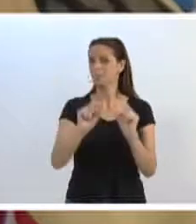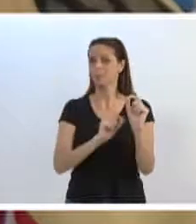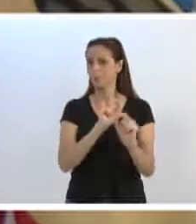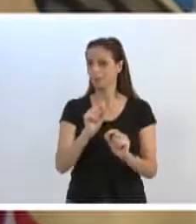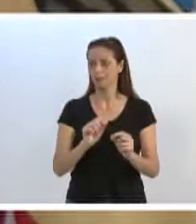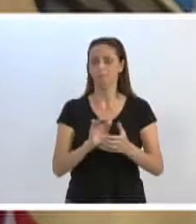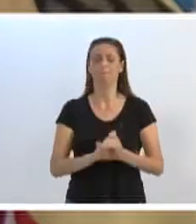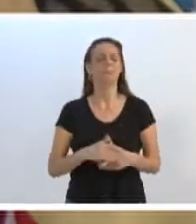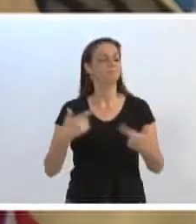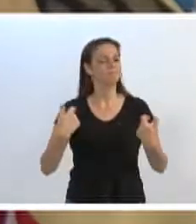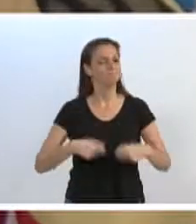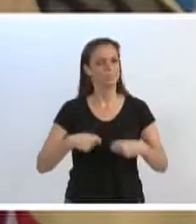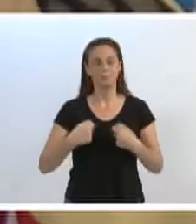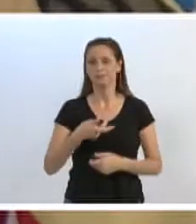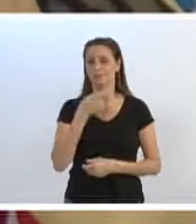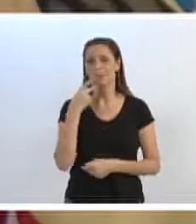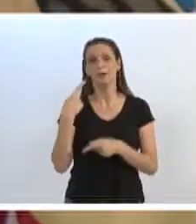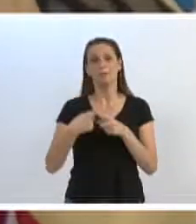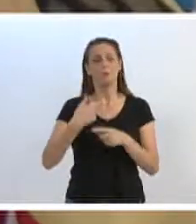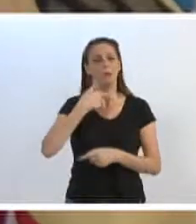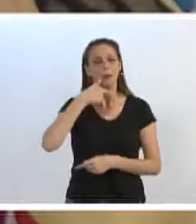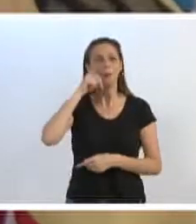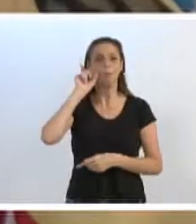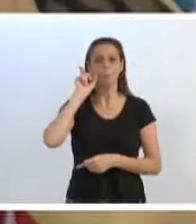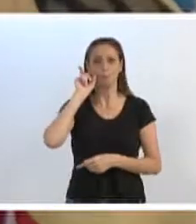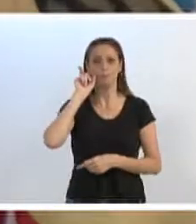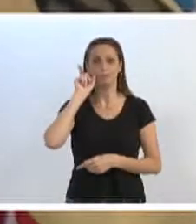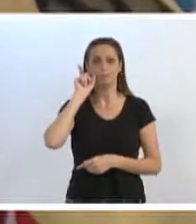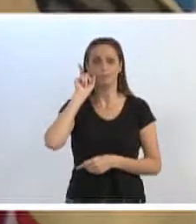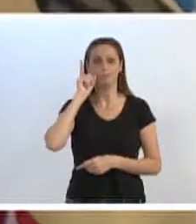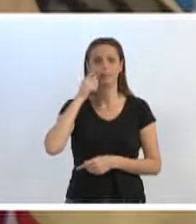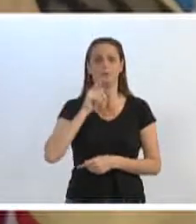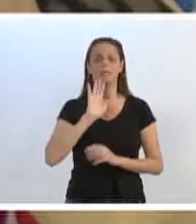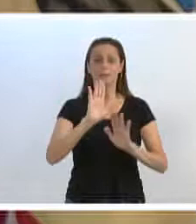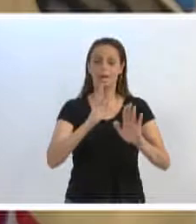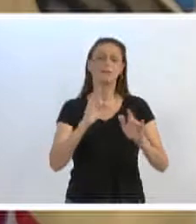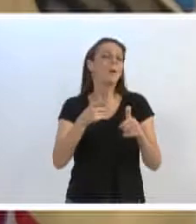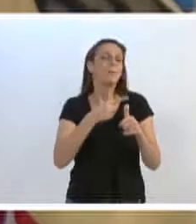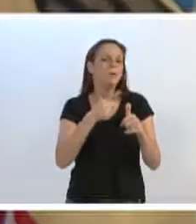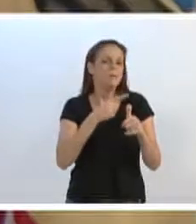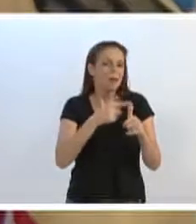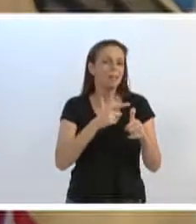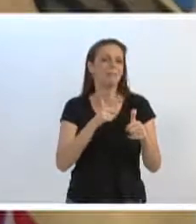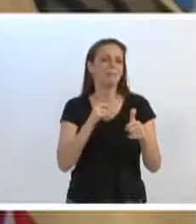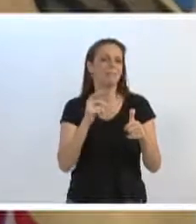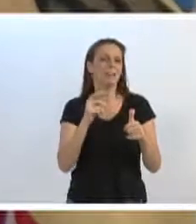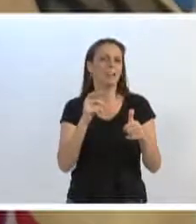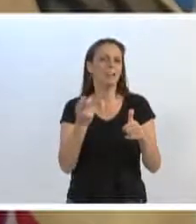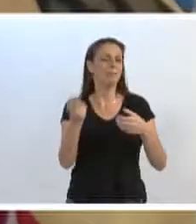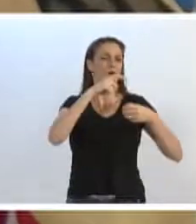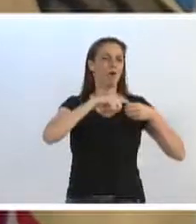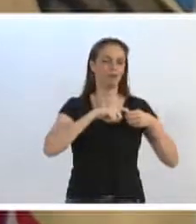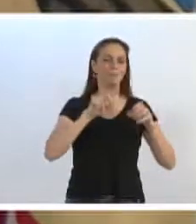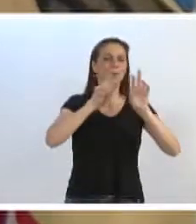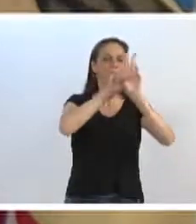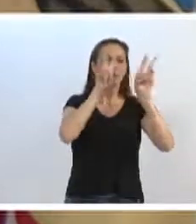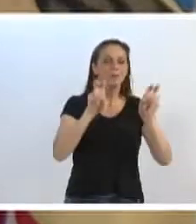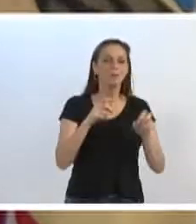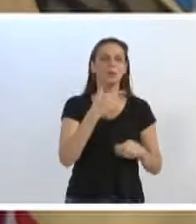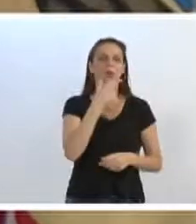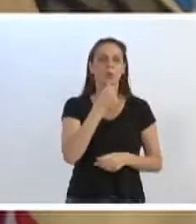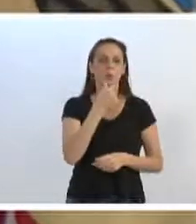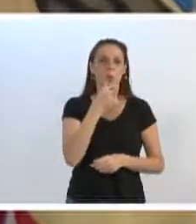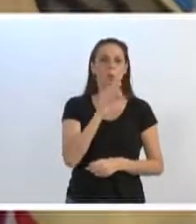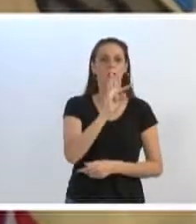eu preciso fazer um destaque, porque ontem nós tivemos, primeiro, a questão da fala do Tiago, porque o Tiago trouxe aqui a questão do bueiro inteligente. Um projeto